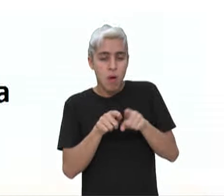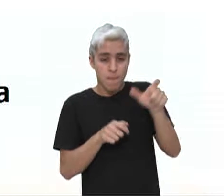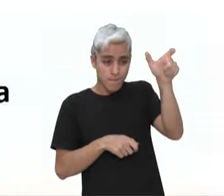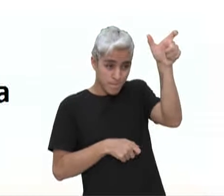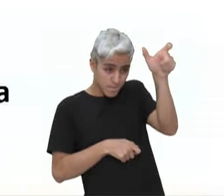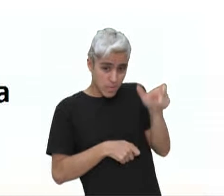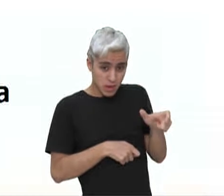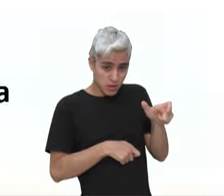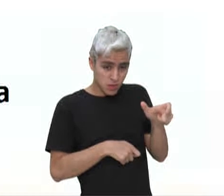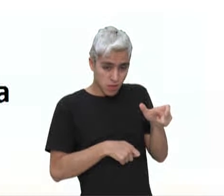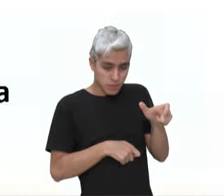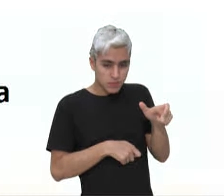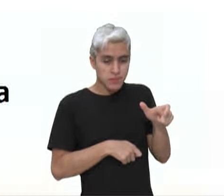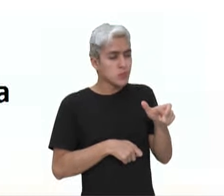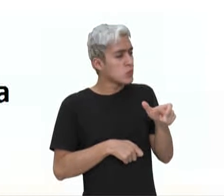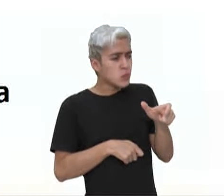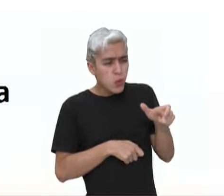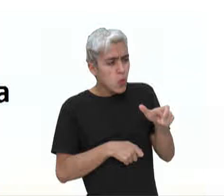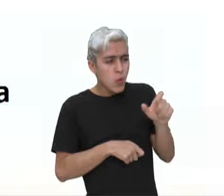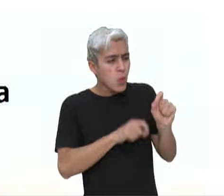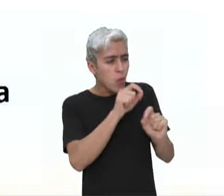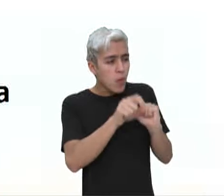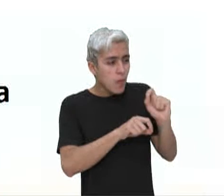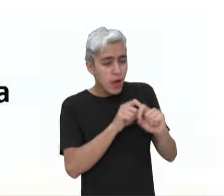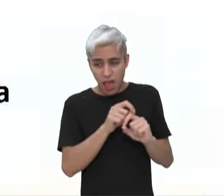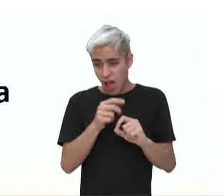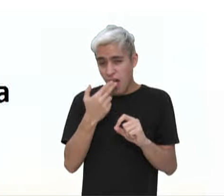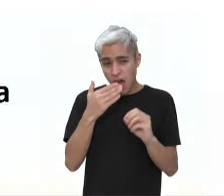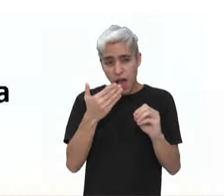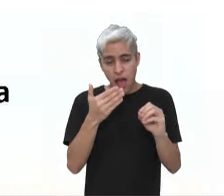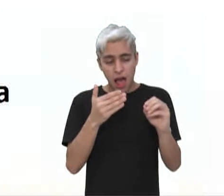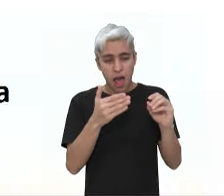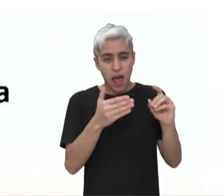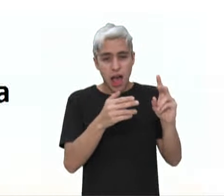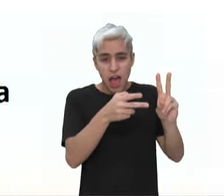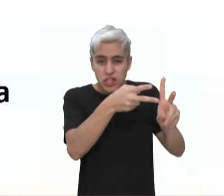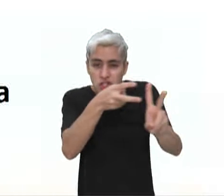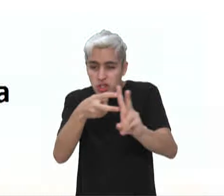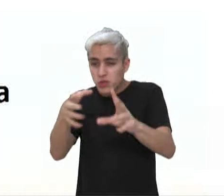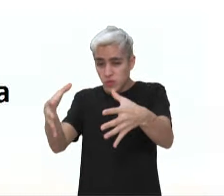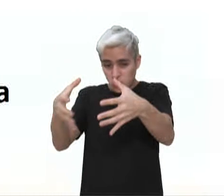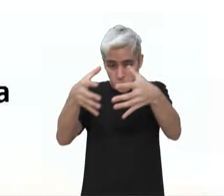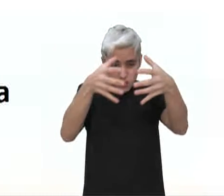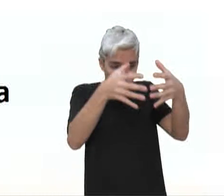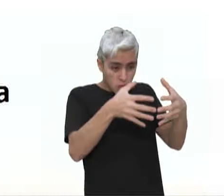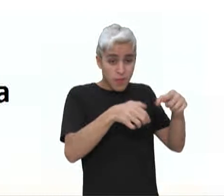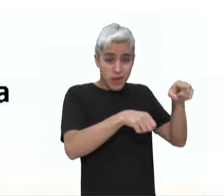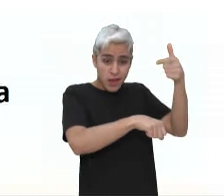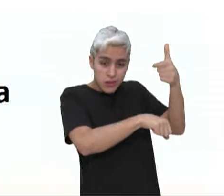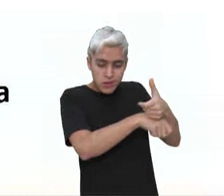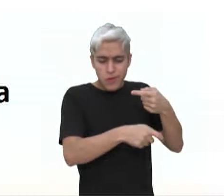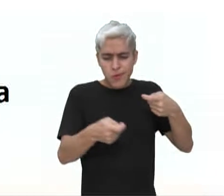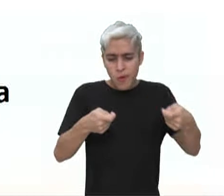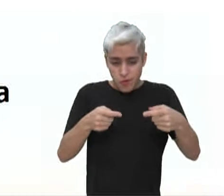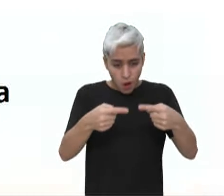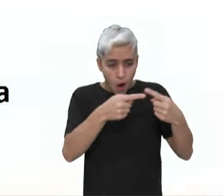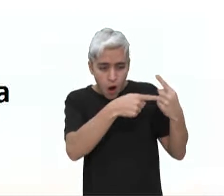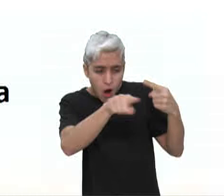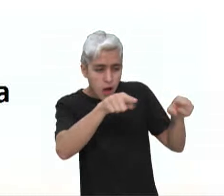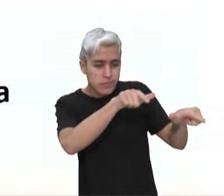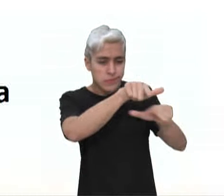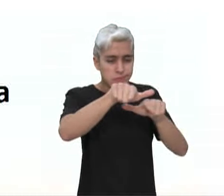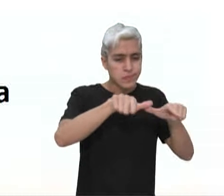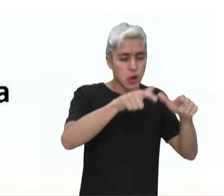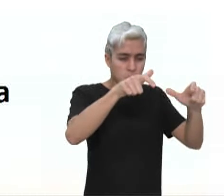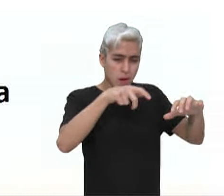recebia sob sua guarda alguns índios para trabalhar nas minas existentes no seu território e, em